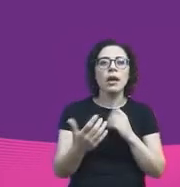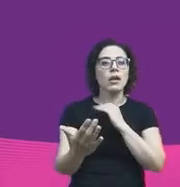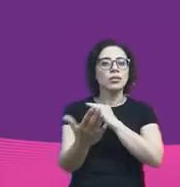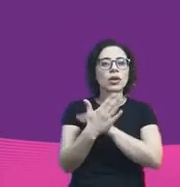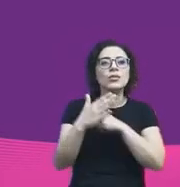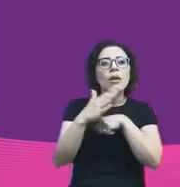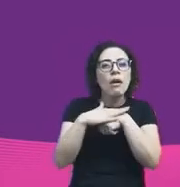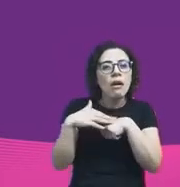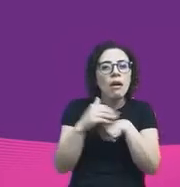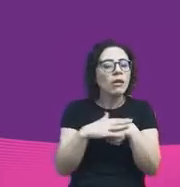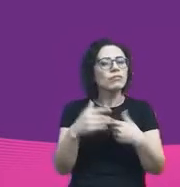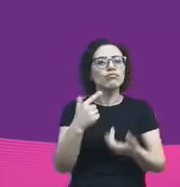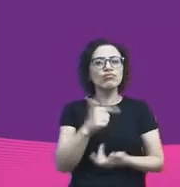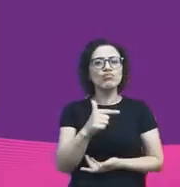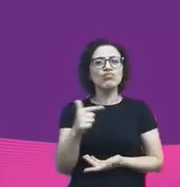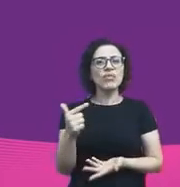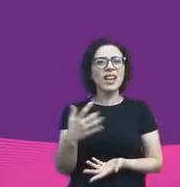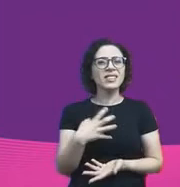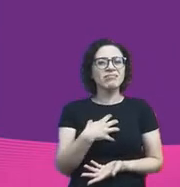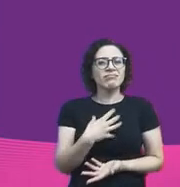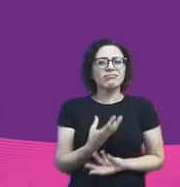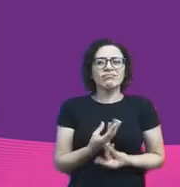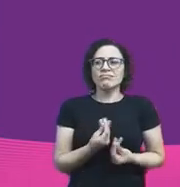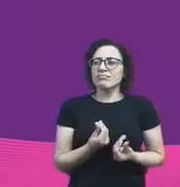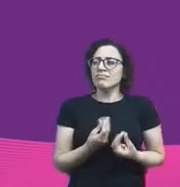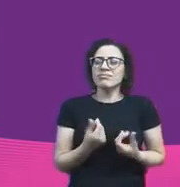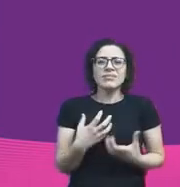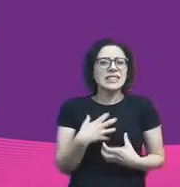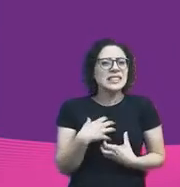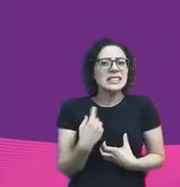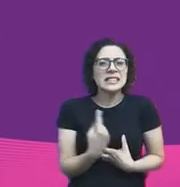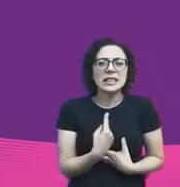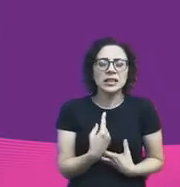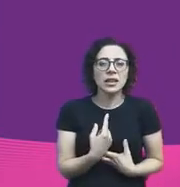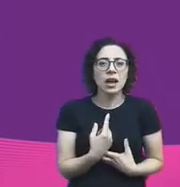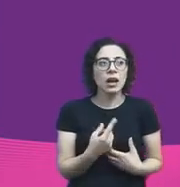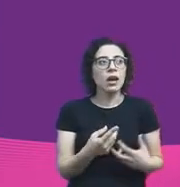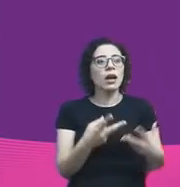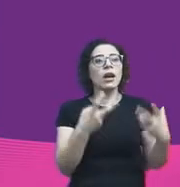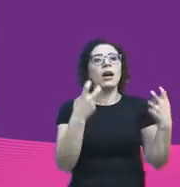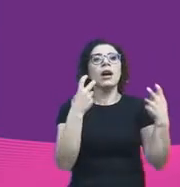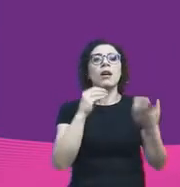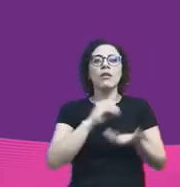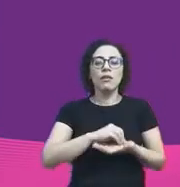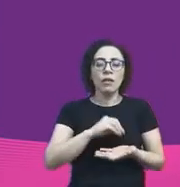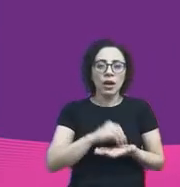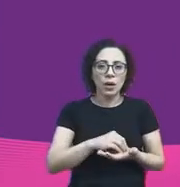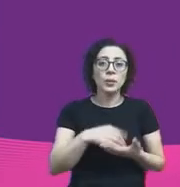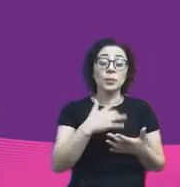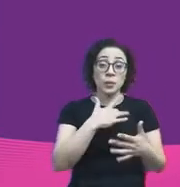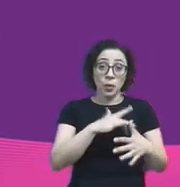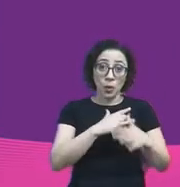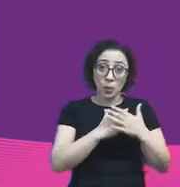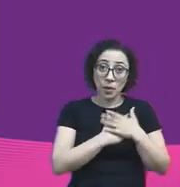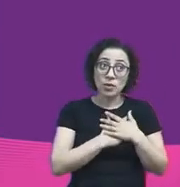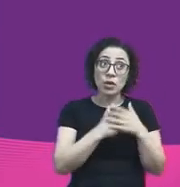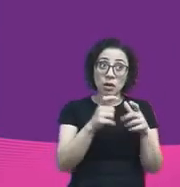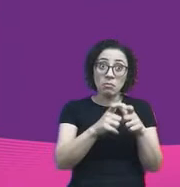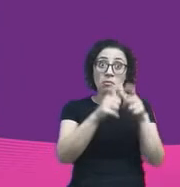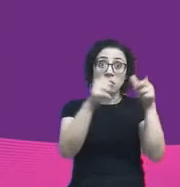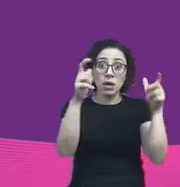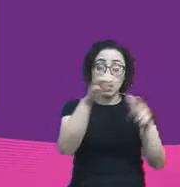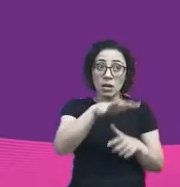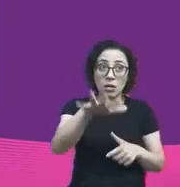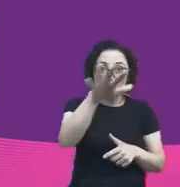um valor que talvez não seja importante para grande parte da população americana, talvez até por isso ela é um